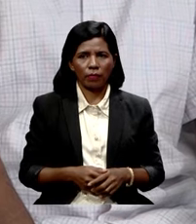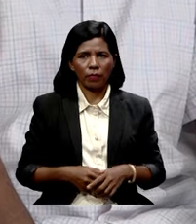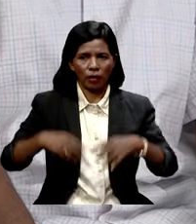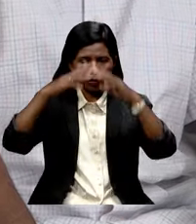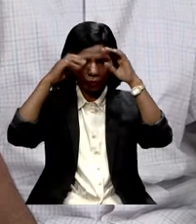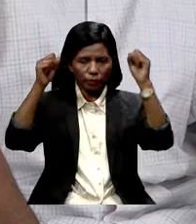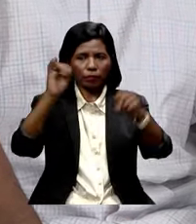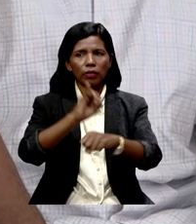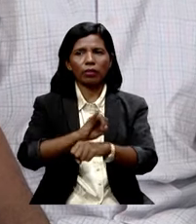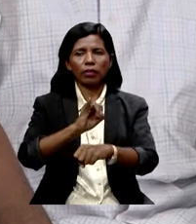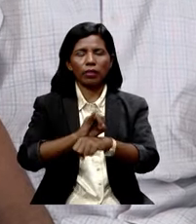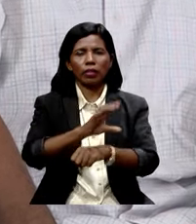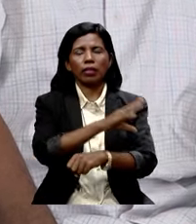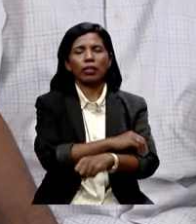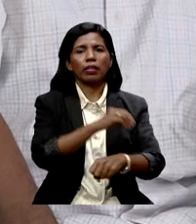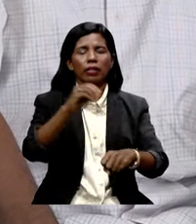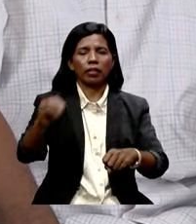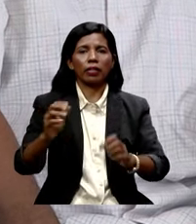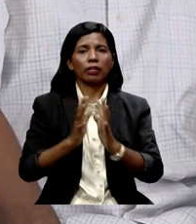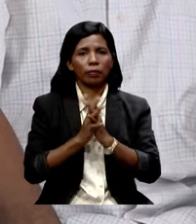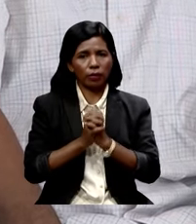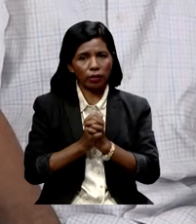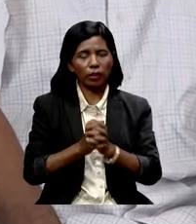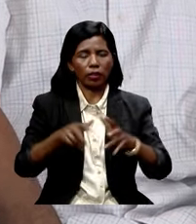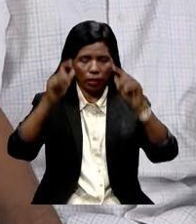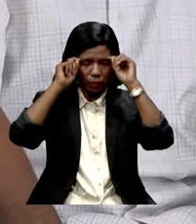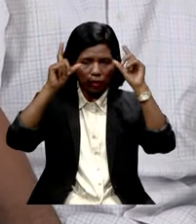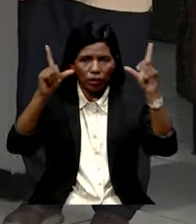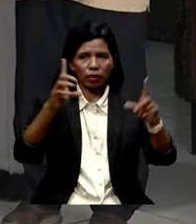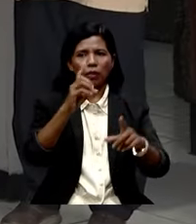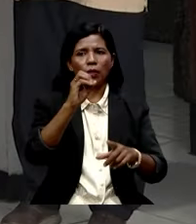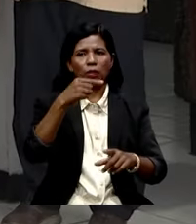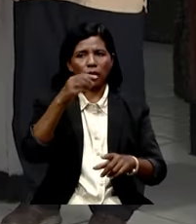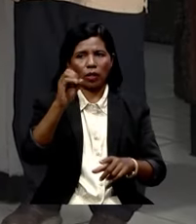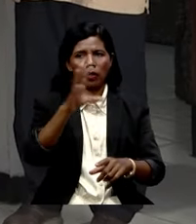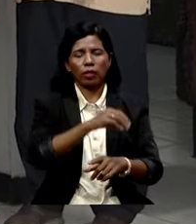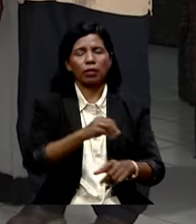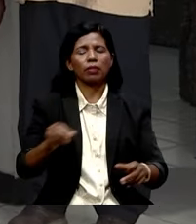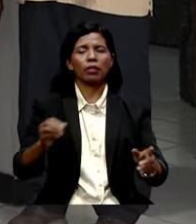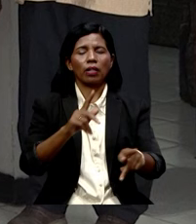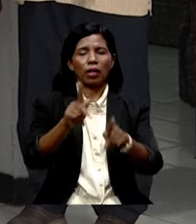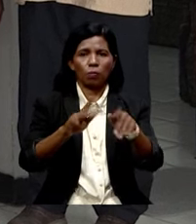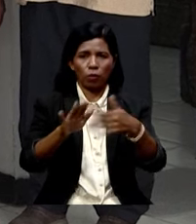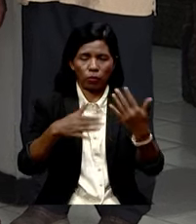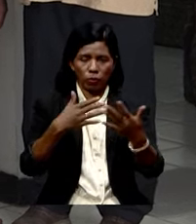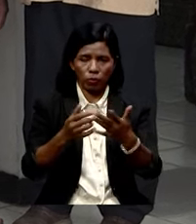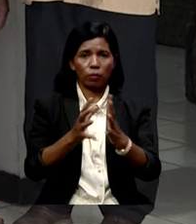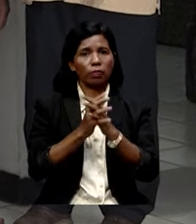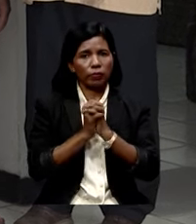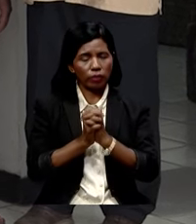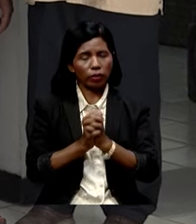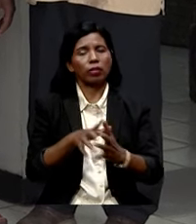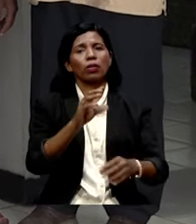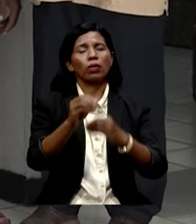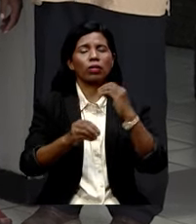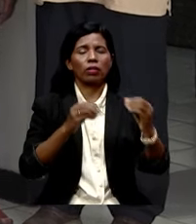Presidente Igreja Protestante Timor-Leste, Domingo Salves, hatou apelo ne basarani protestante hotu e a território nacional relaciona